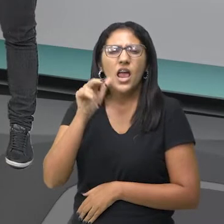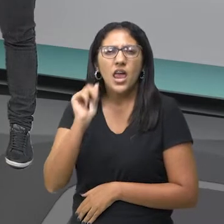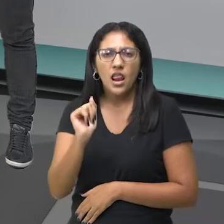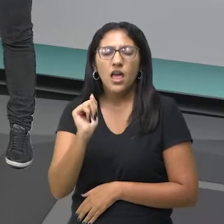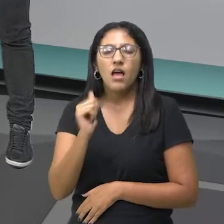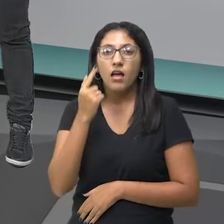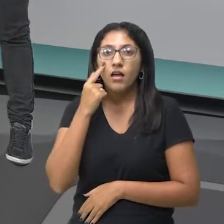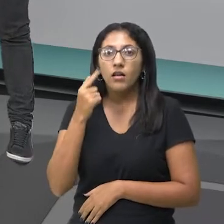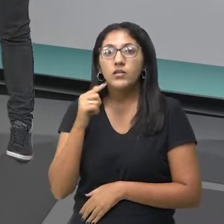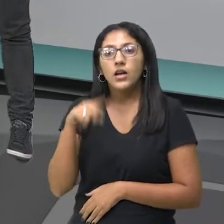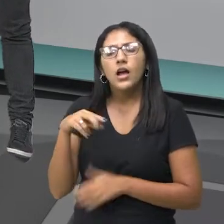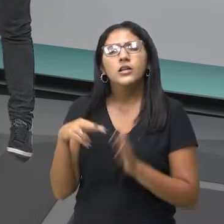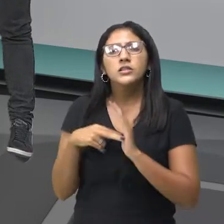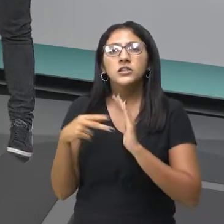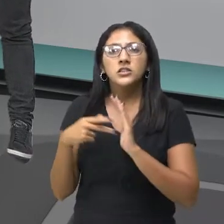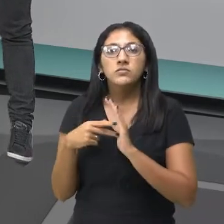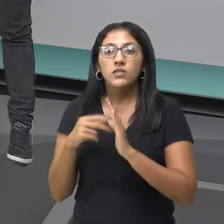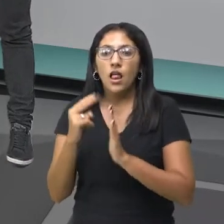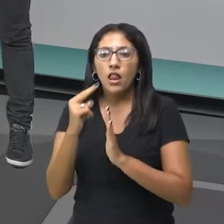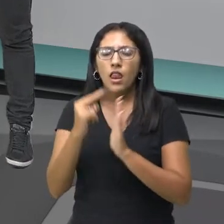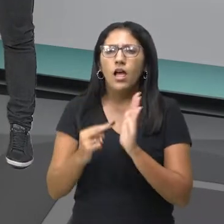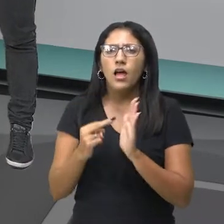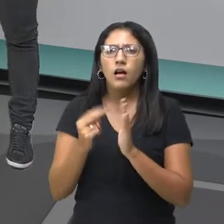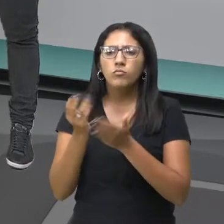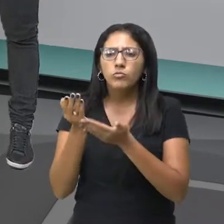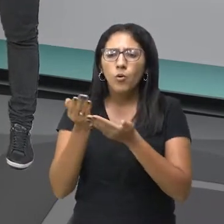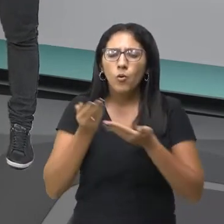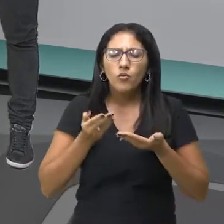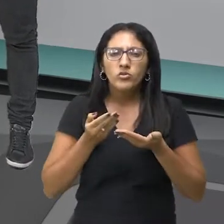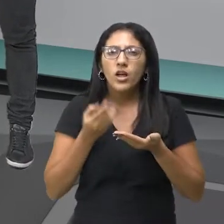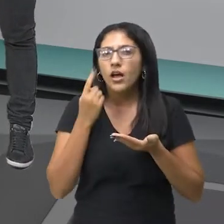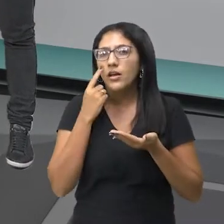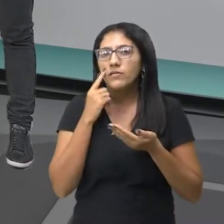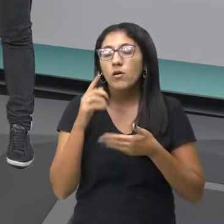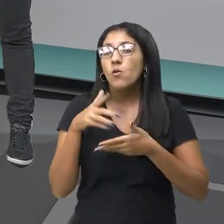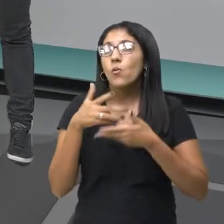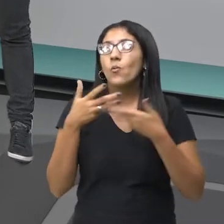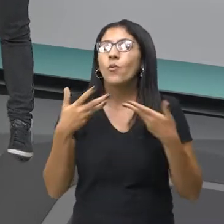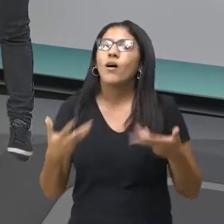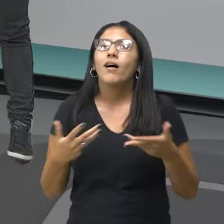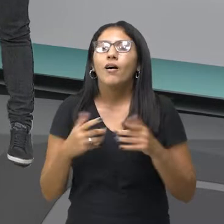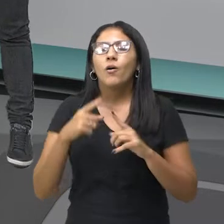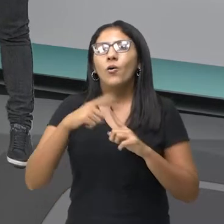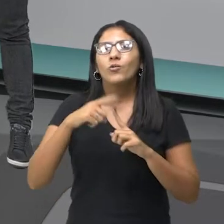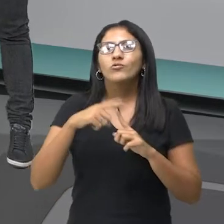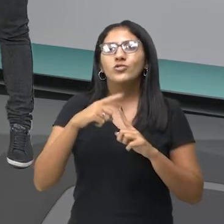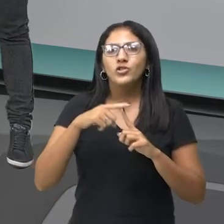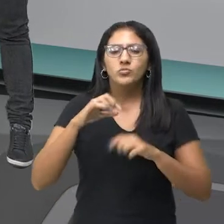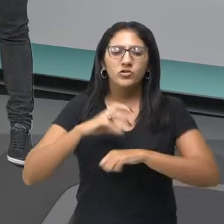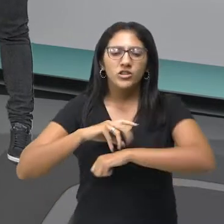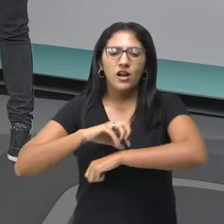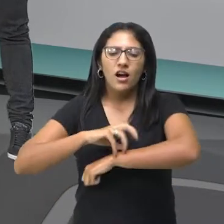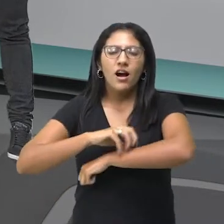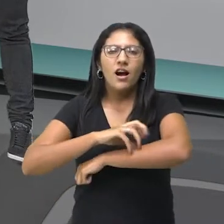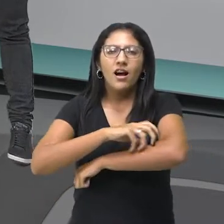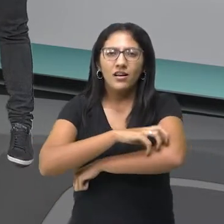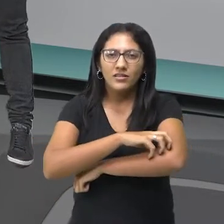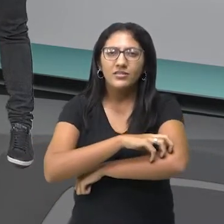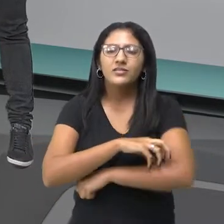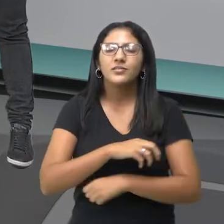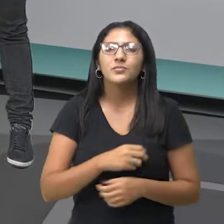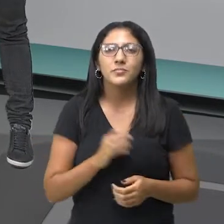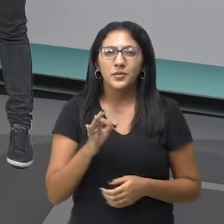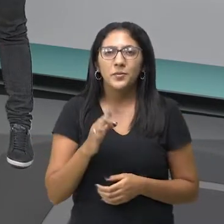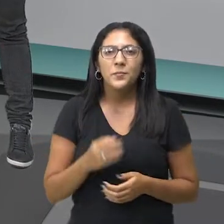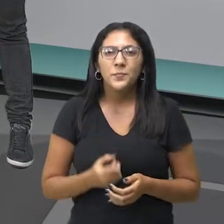para ler a notícia e saber qual aranha que picou o personagem, o herói, o Peter